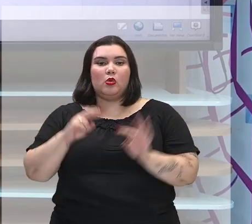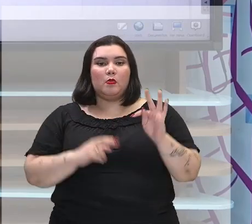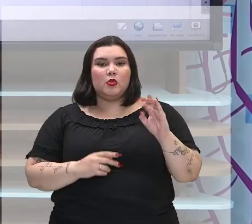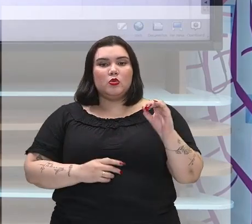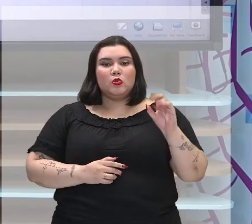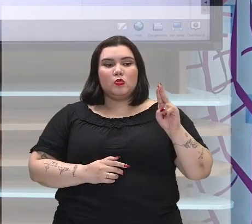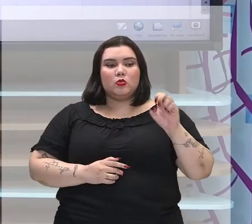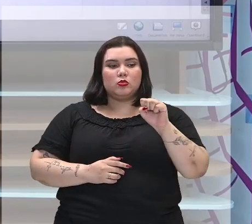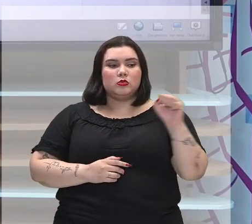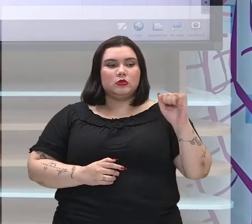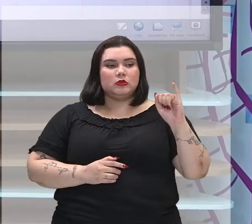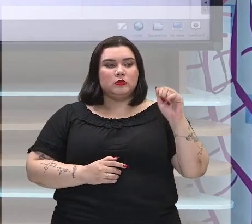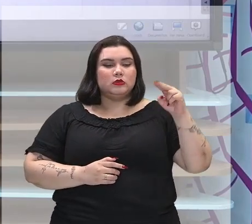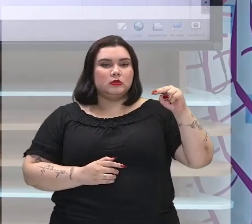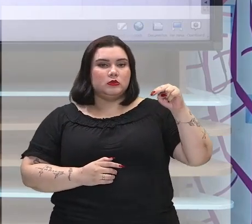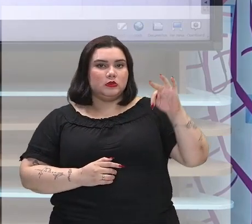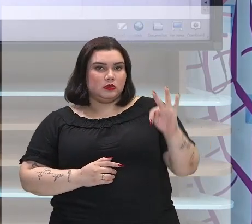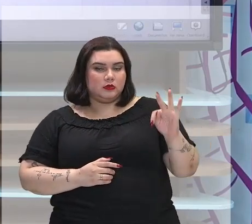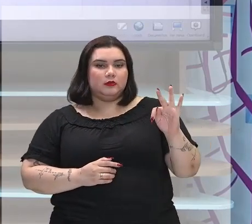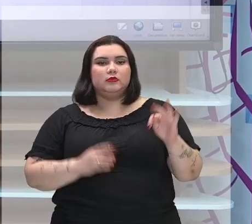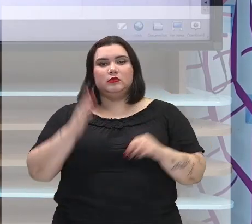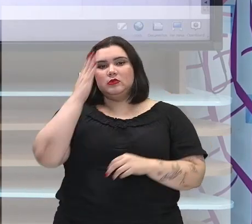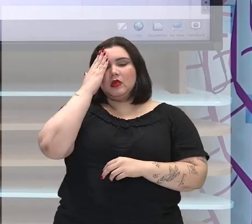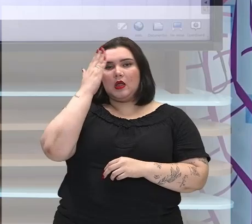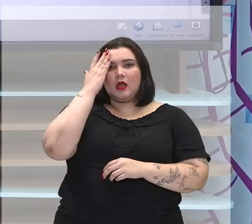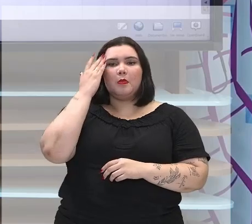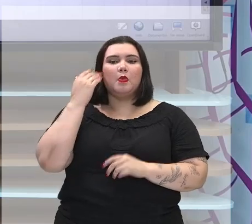Toussaint, você vai ter o processo